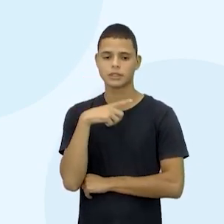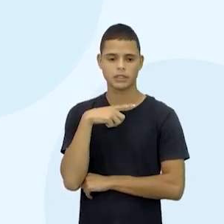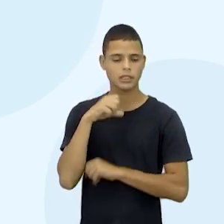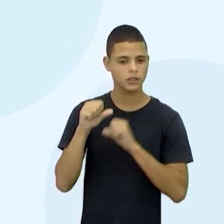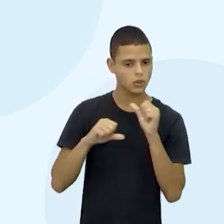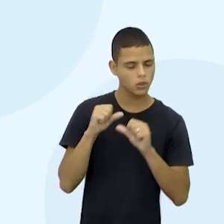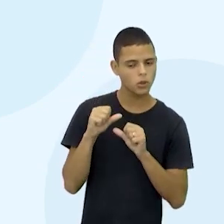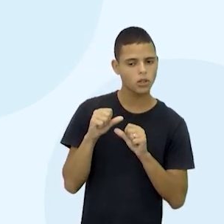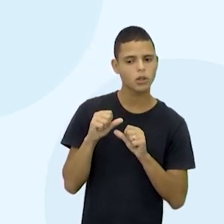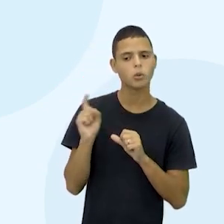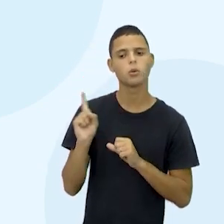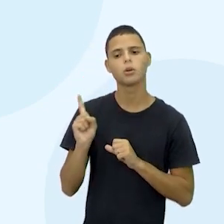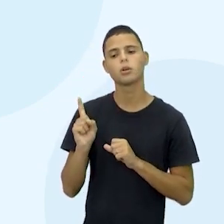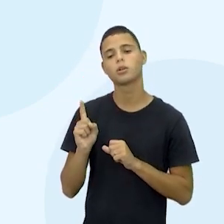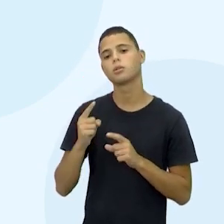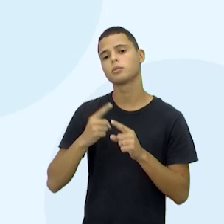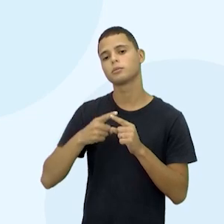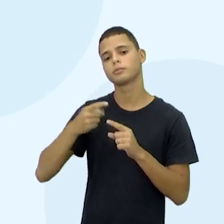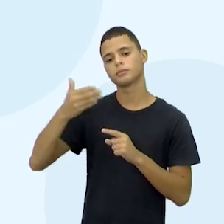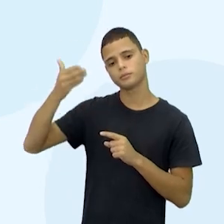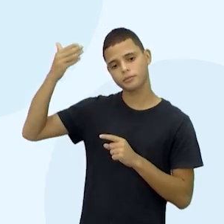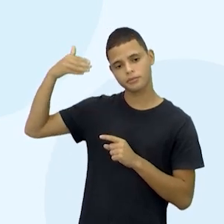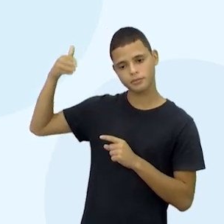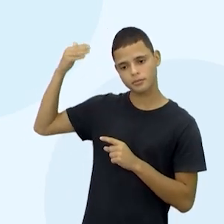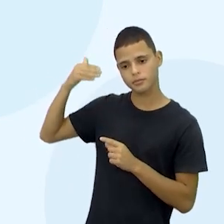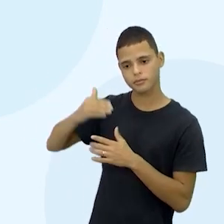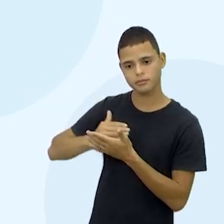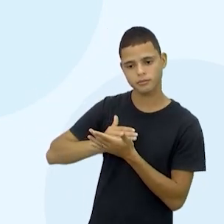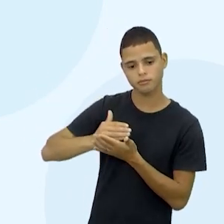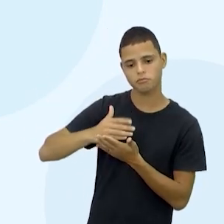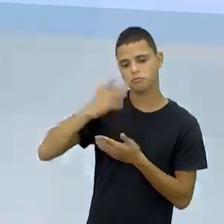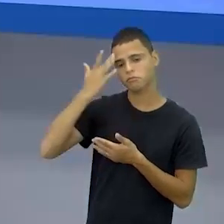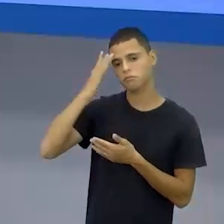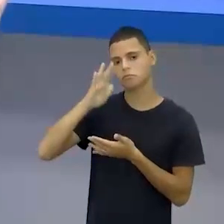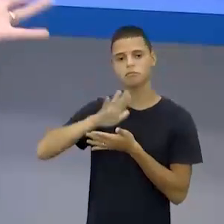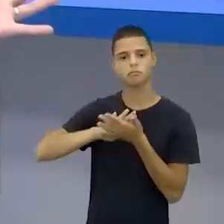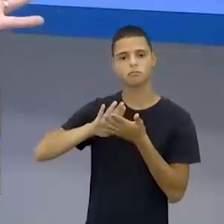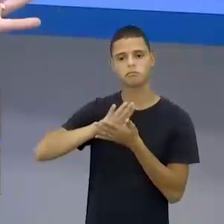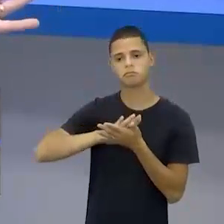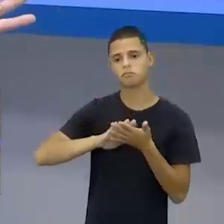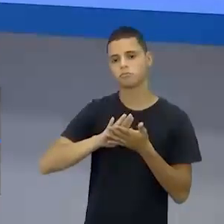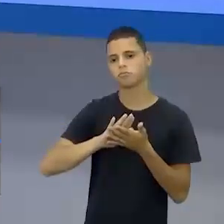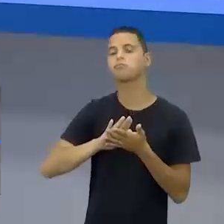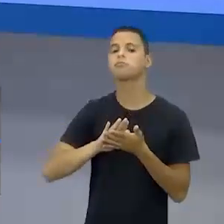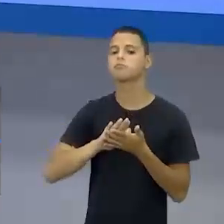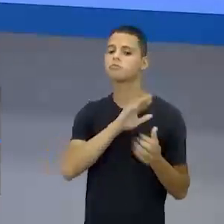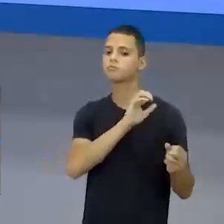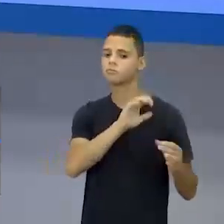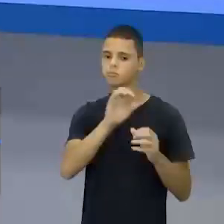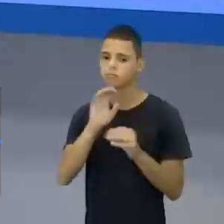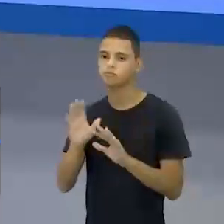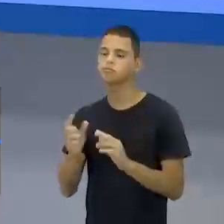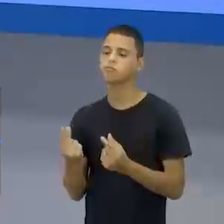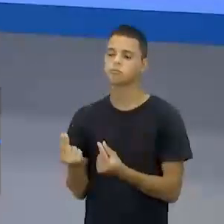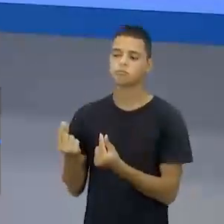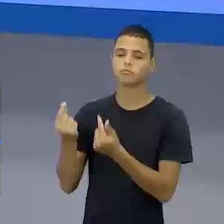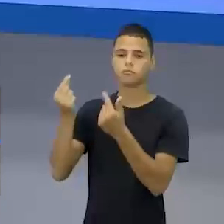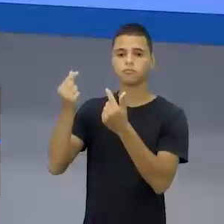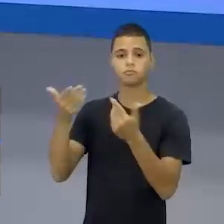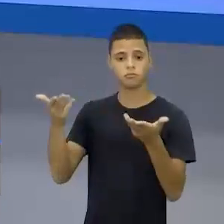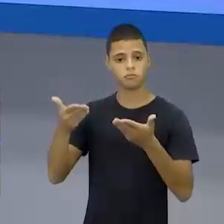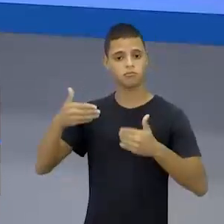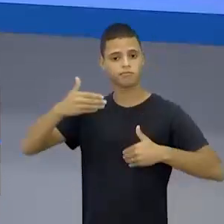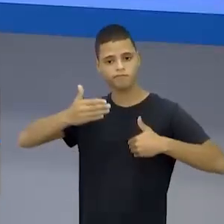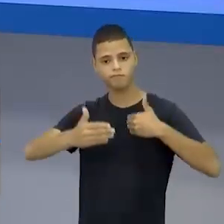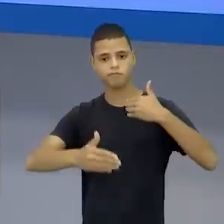coisa, porque quando ele escreveu essa carta, ele estava lá no começo, ele não sabia quase nada de educação financeira. Agora, ele passou por tudo isso, por todas